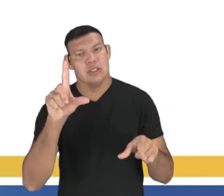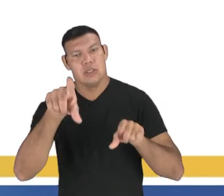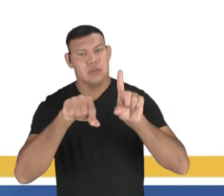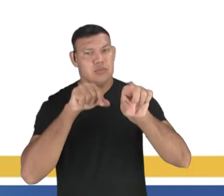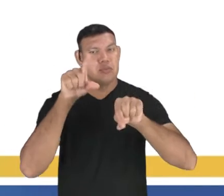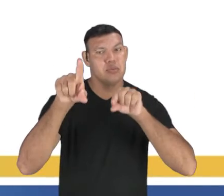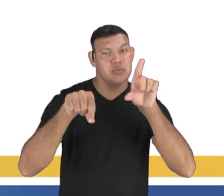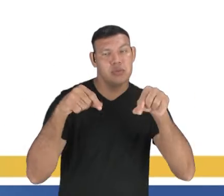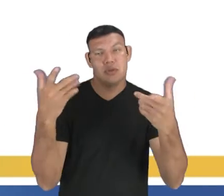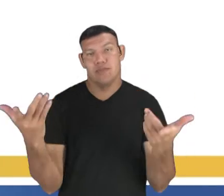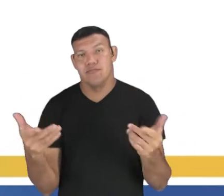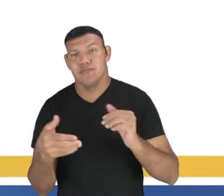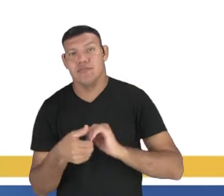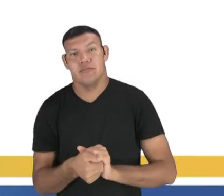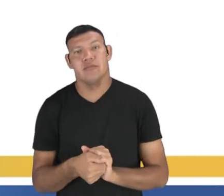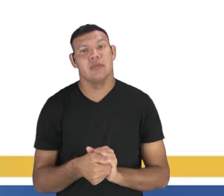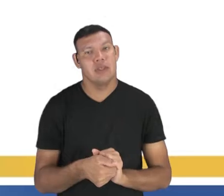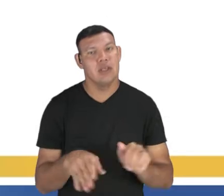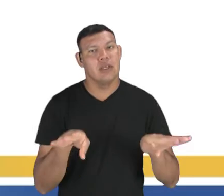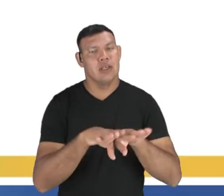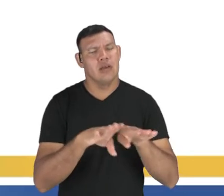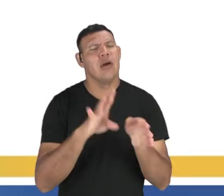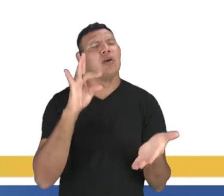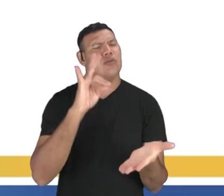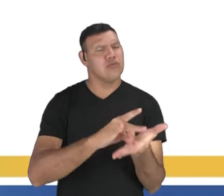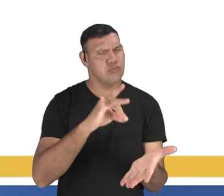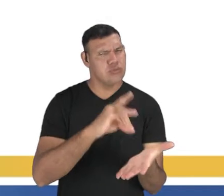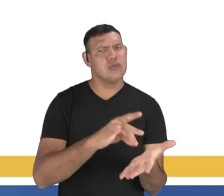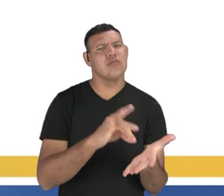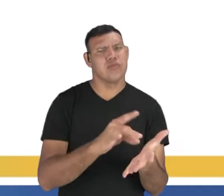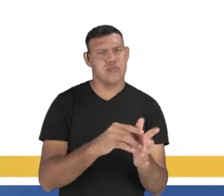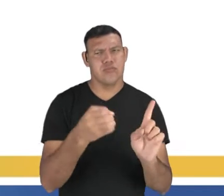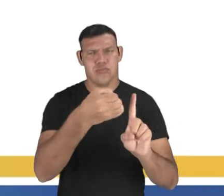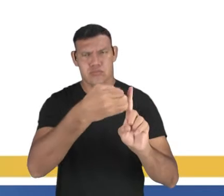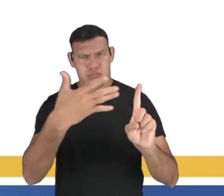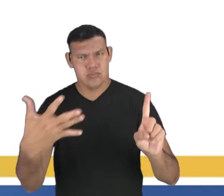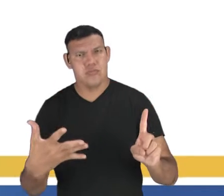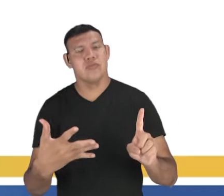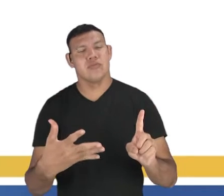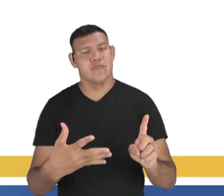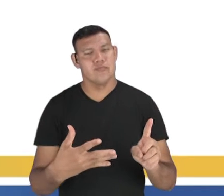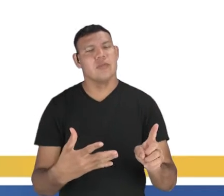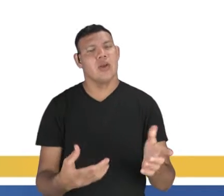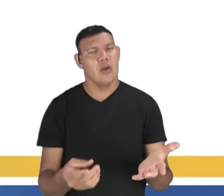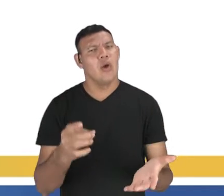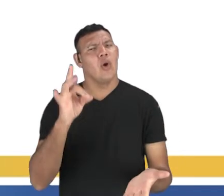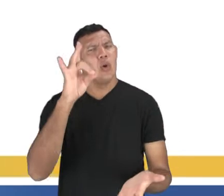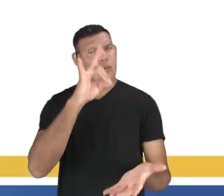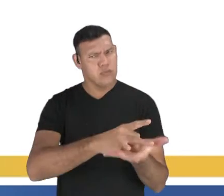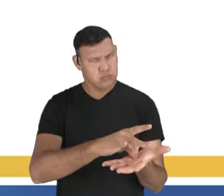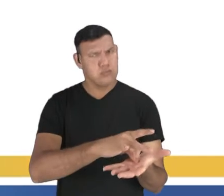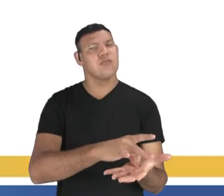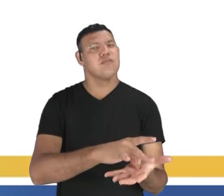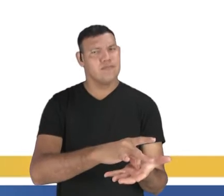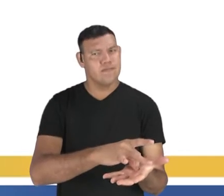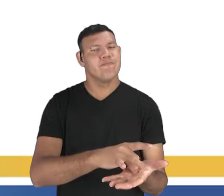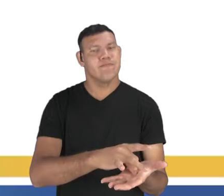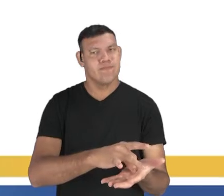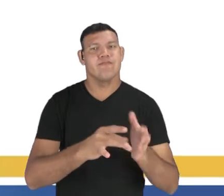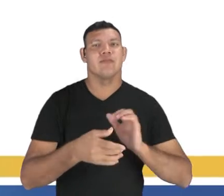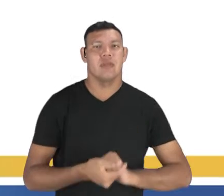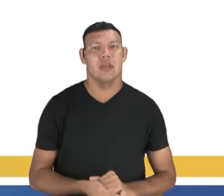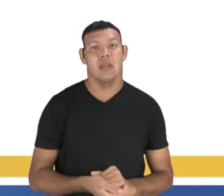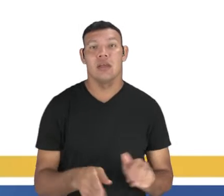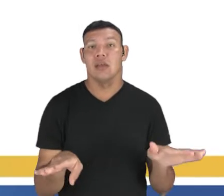forma. Eles me ajudam a reafirmar o argumento, a retificar, que significa consertar, e